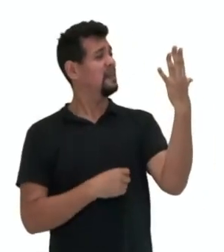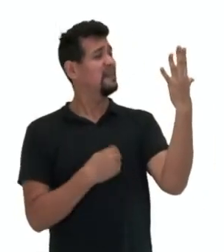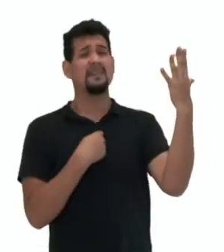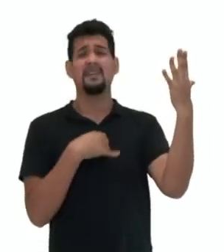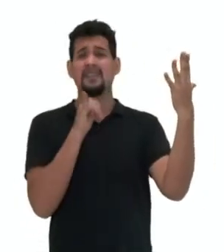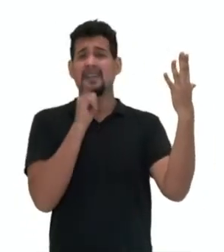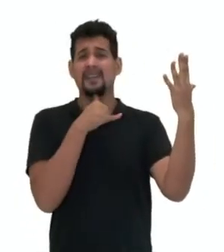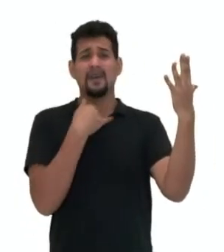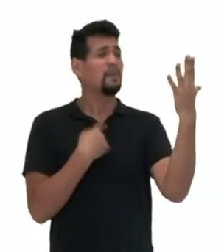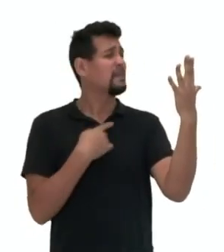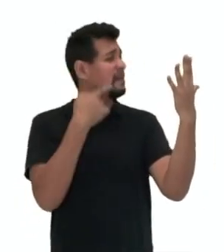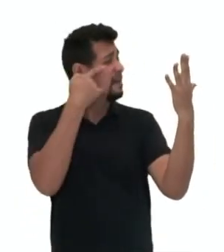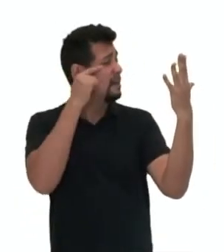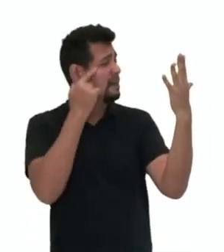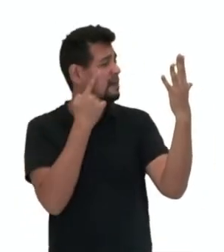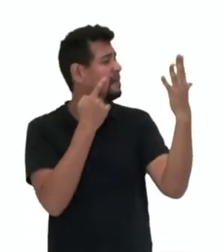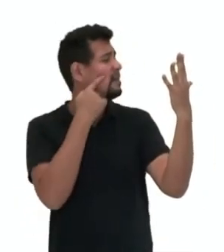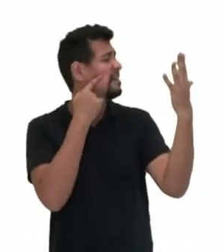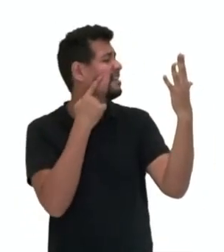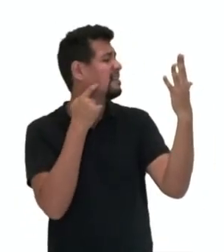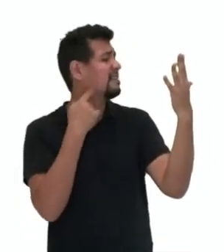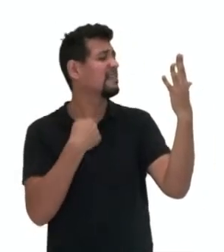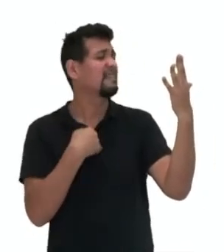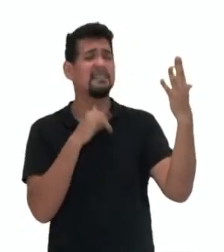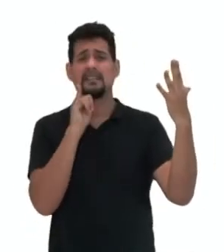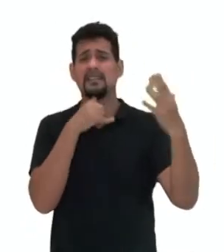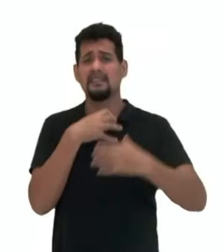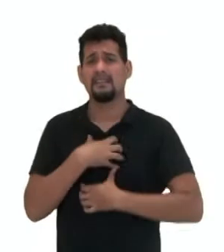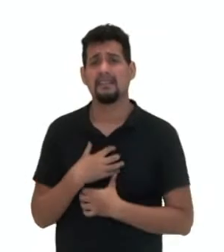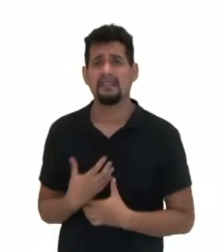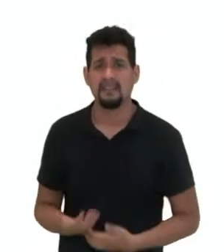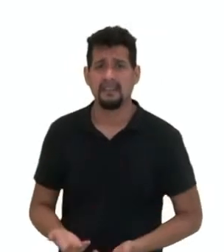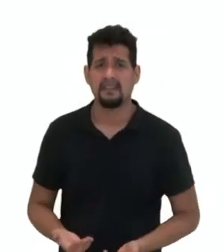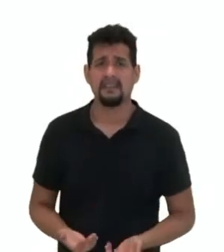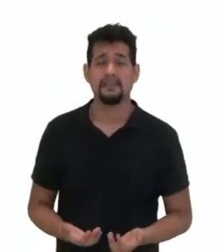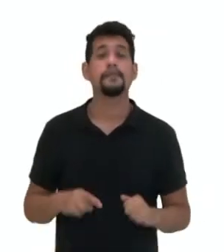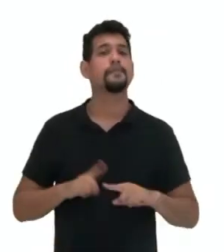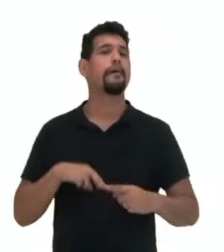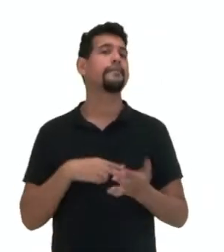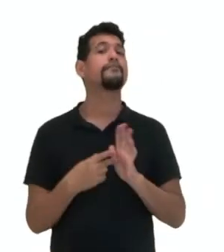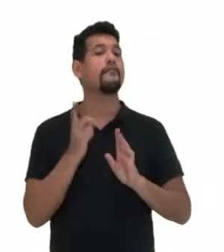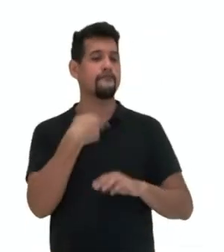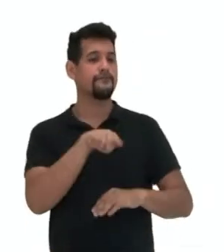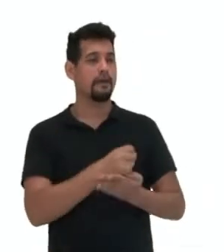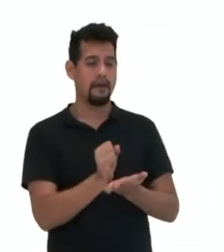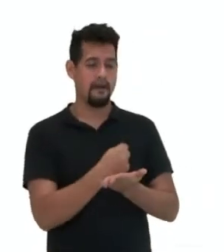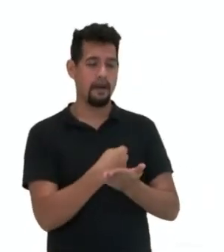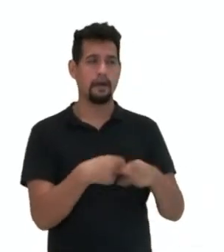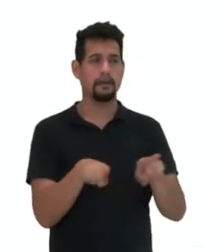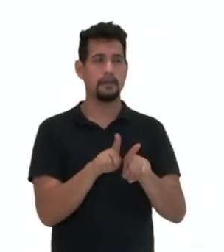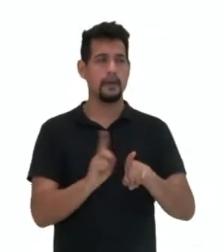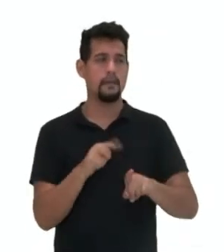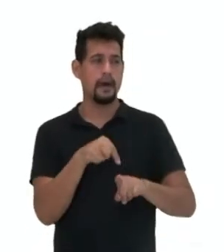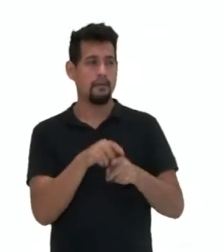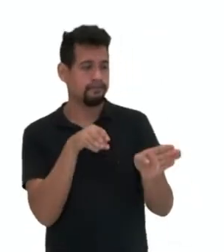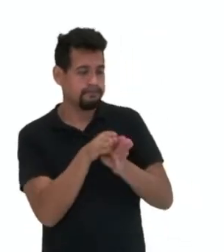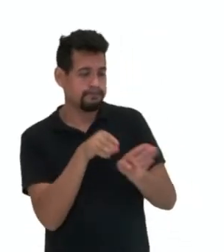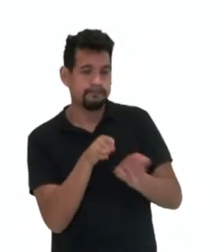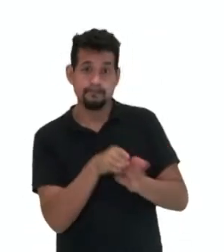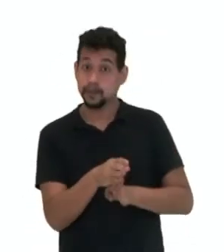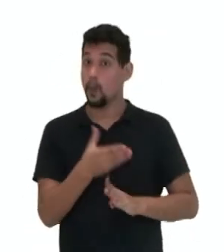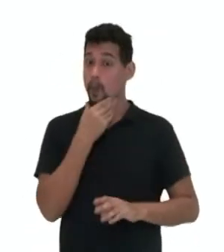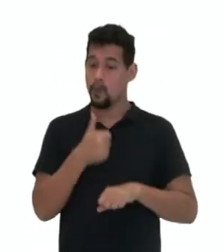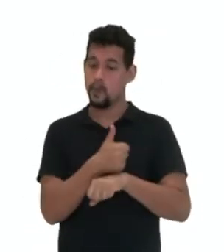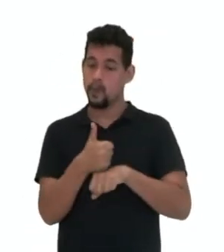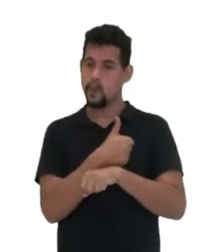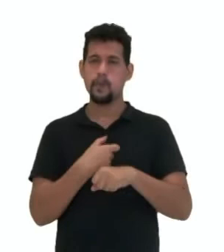chateada com as marcas da idade e baixa minha autoestima. Foi à farmácia, e seguindo a orientação do